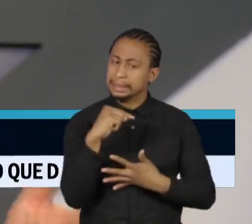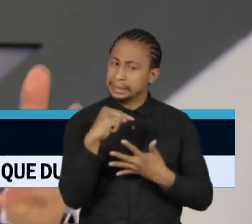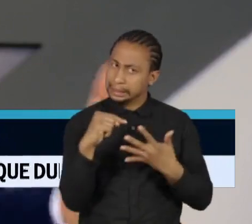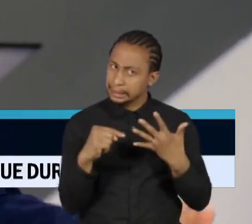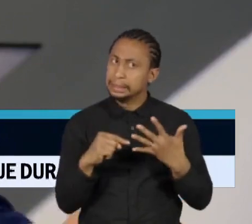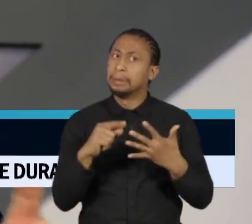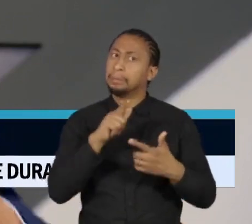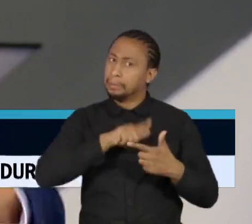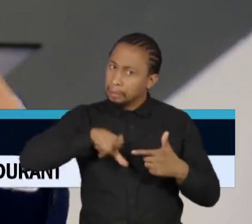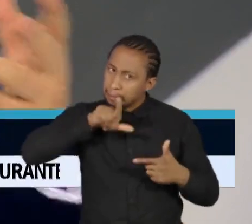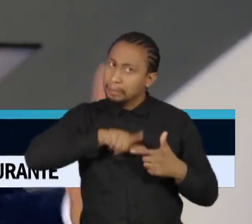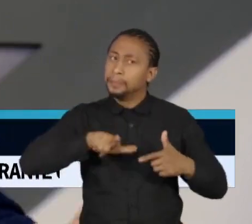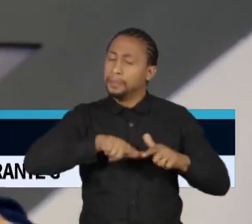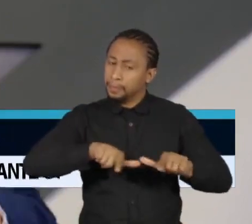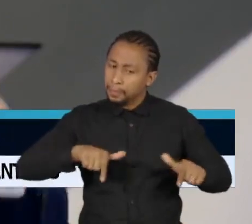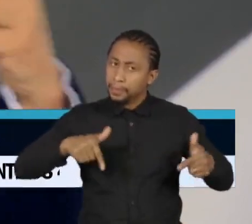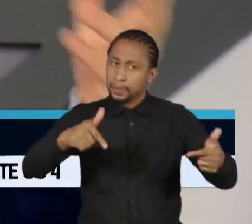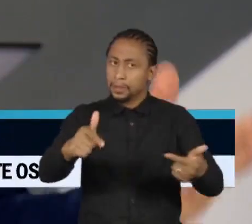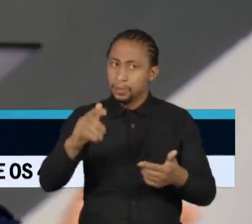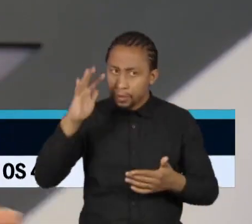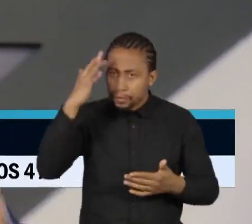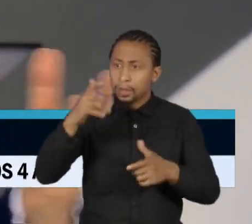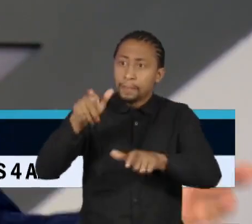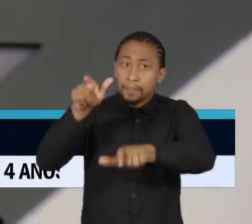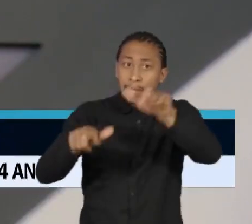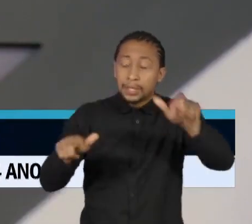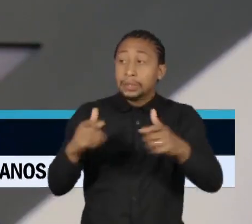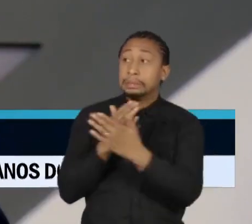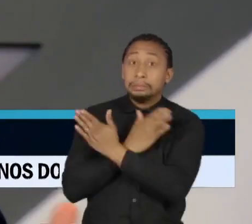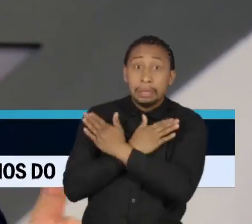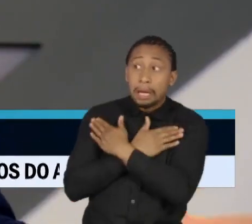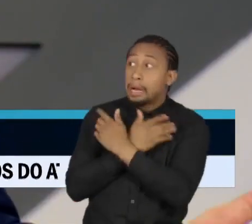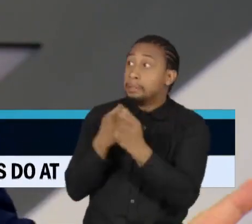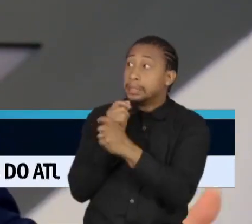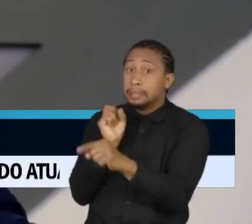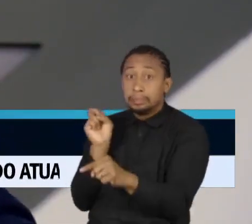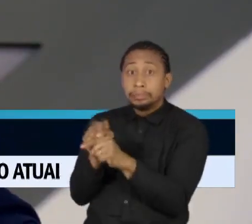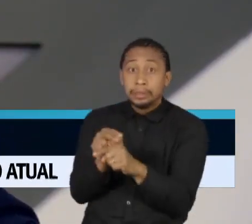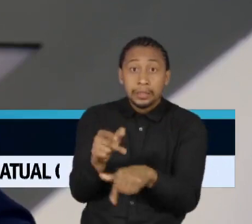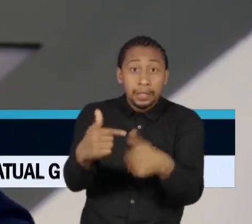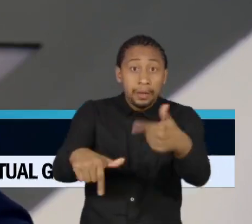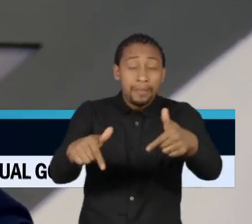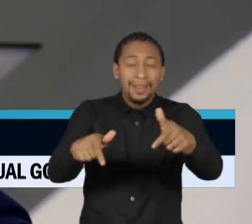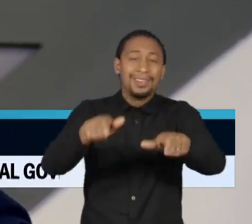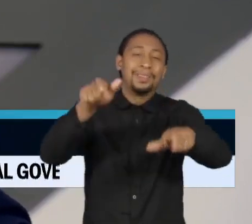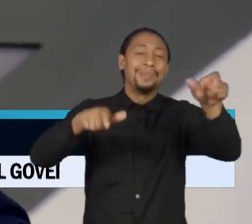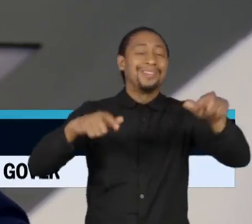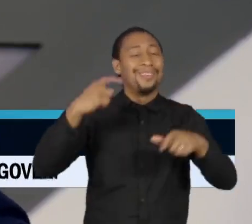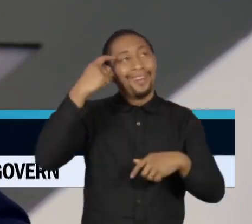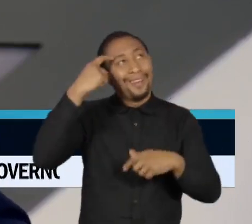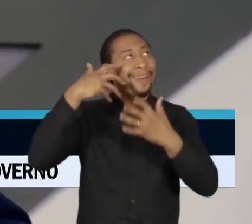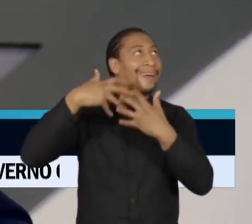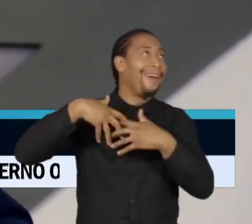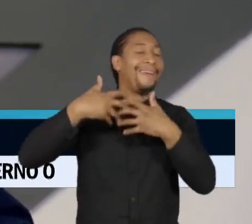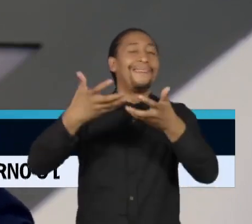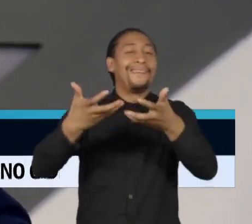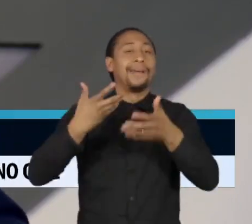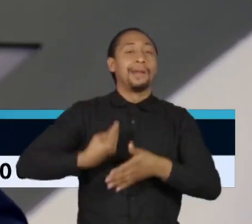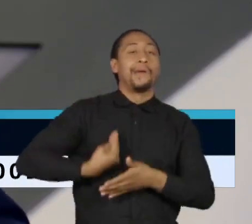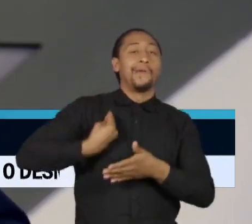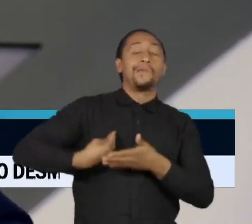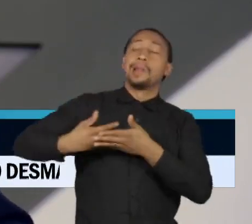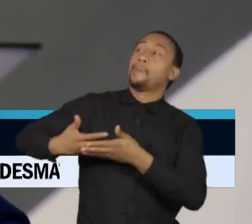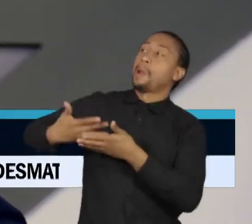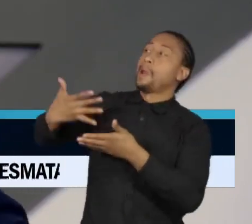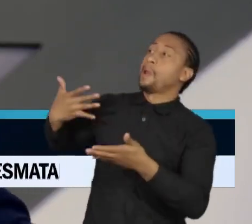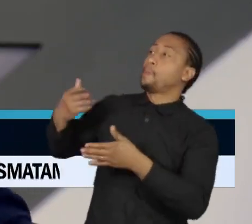precisa ser feita com gente que precisa arrumar emprego, que precisa se recolocar no trabalho. E o pessoal está pensando numa revisão da vida toda, gente que